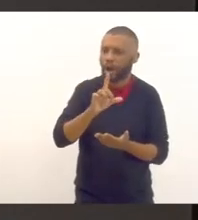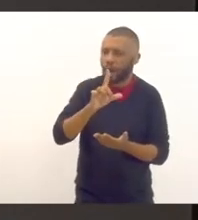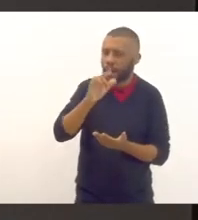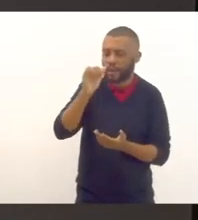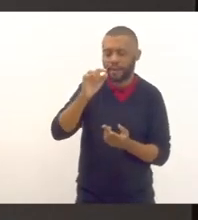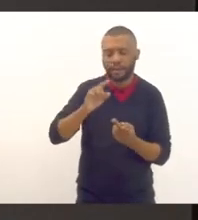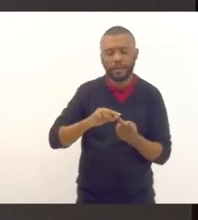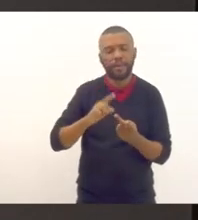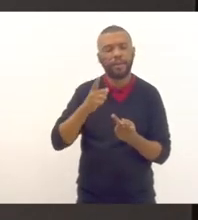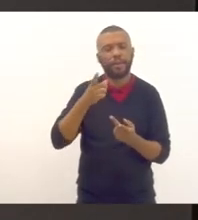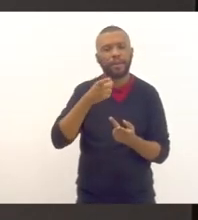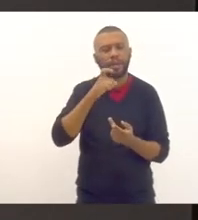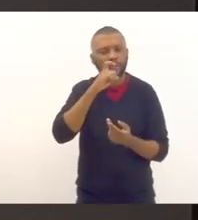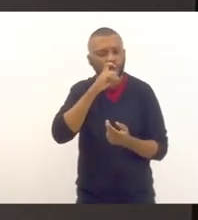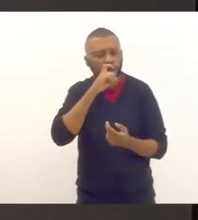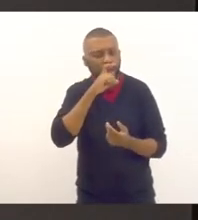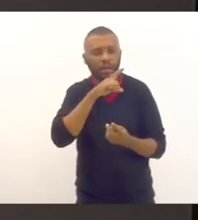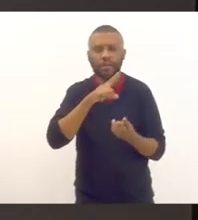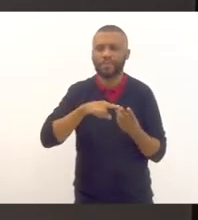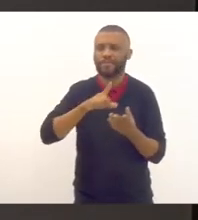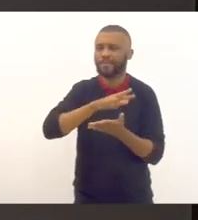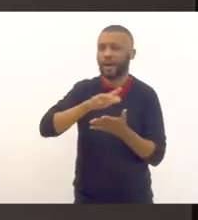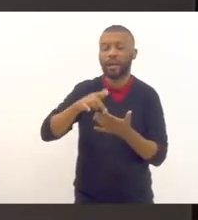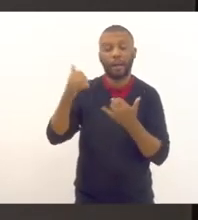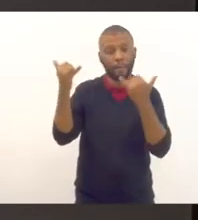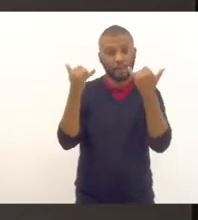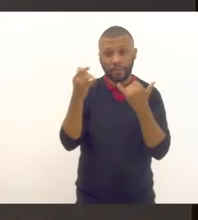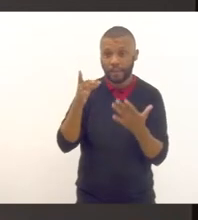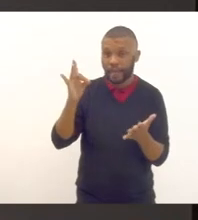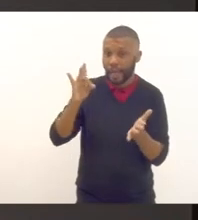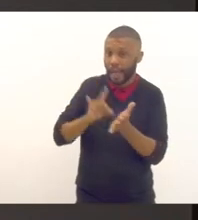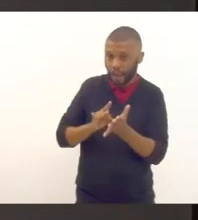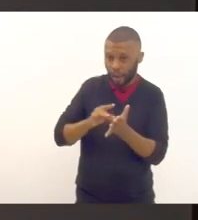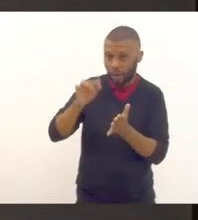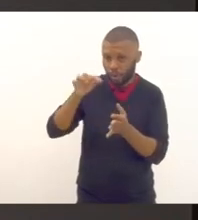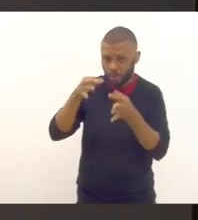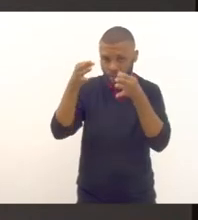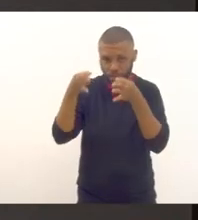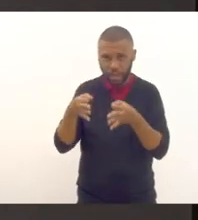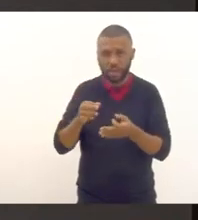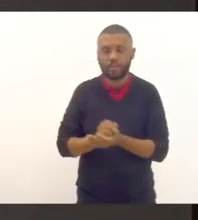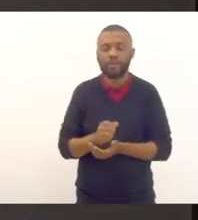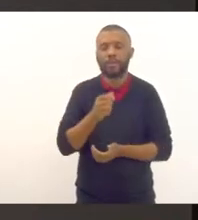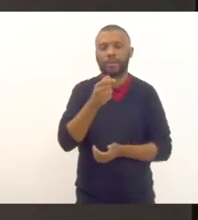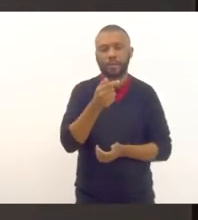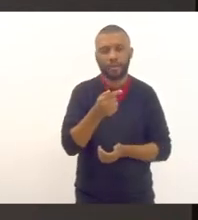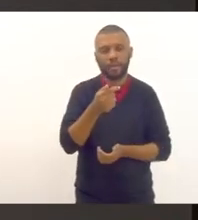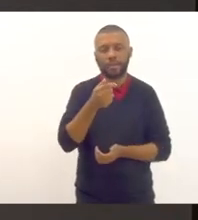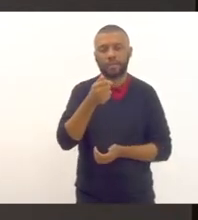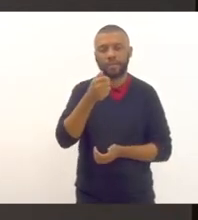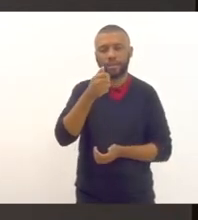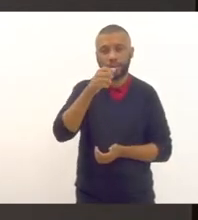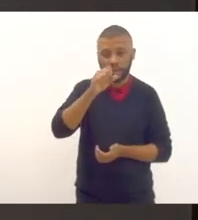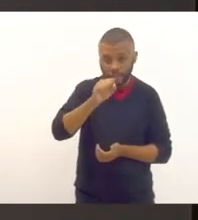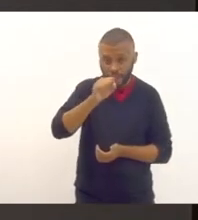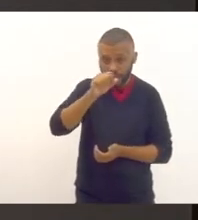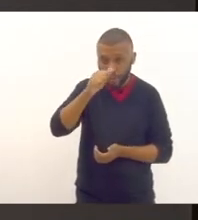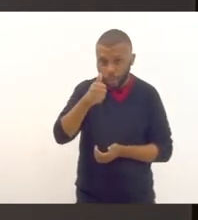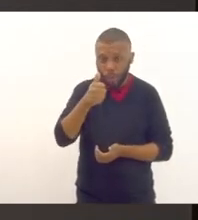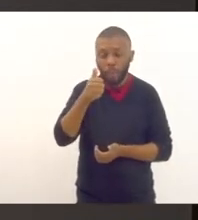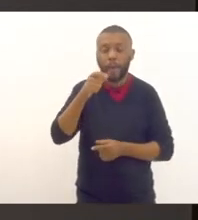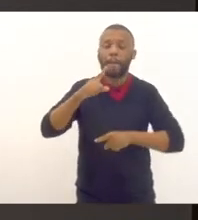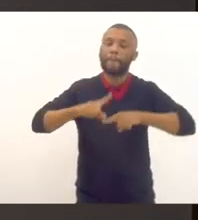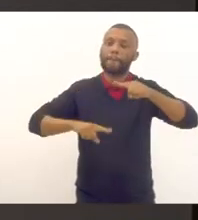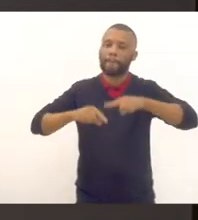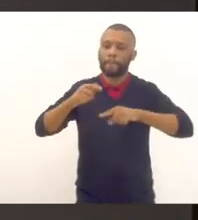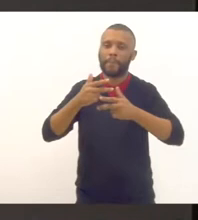Frigorífico. É dados de base real. Isso aqui não é estimativa, não. 781 equipamento.